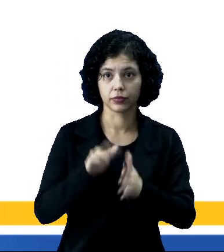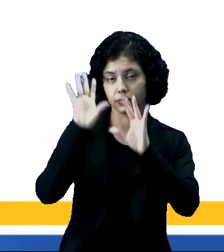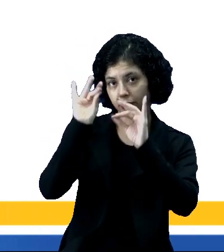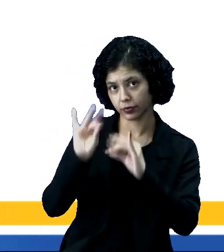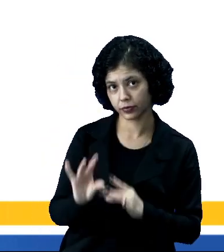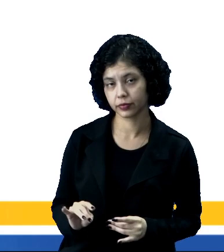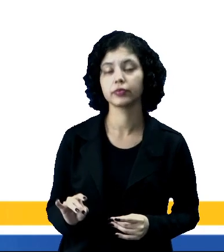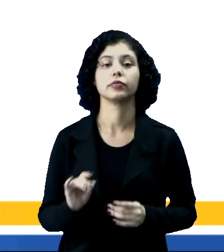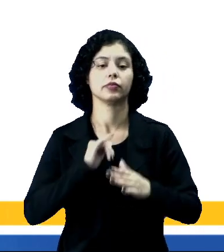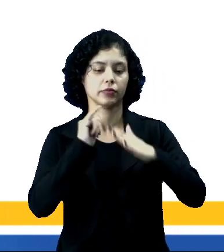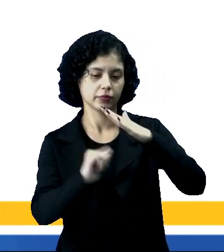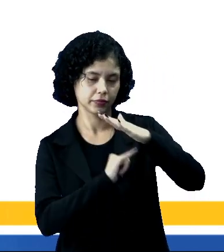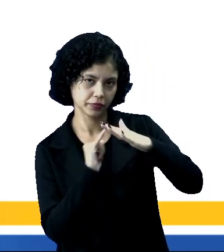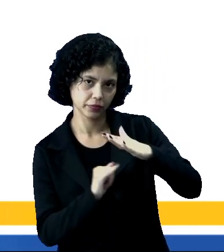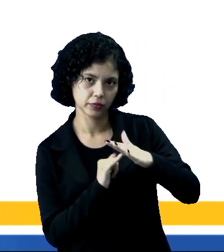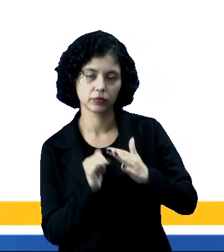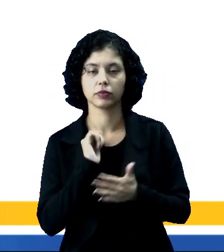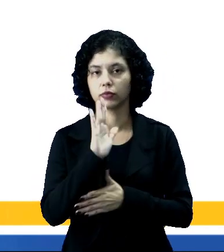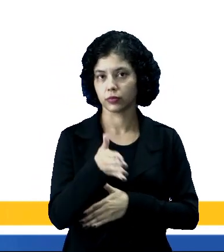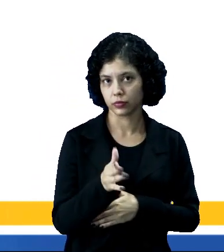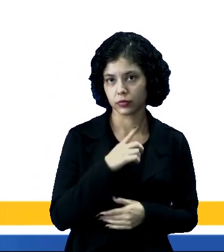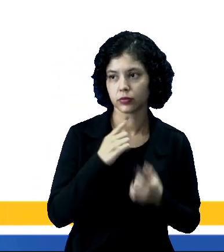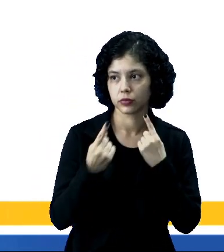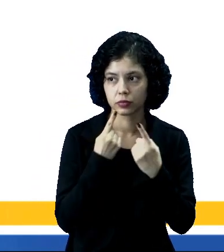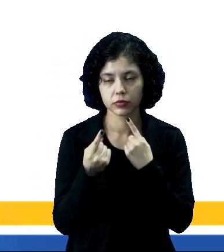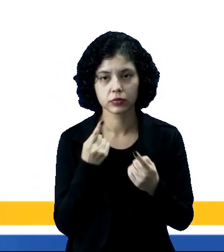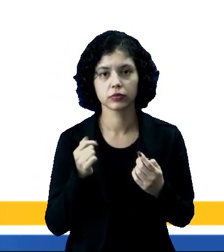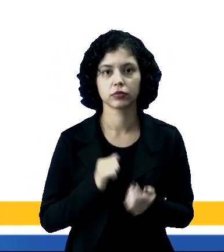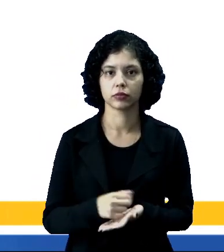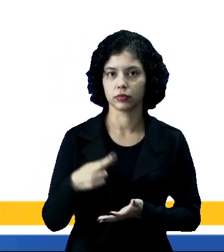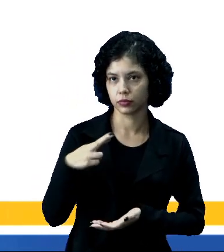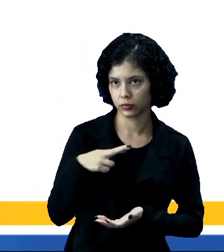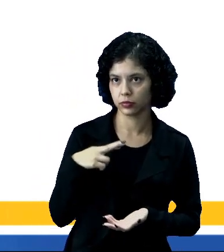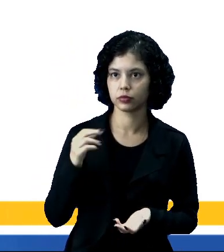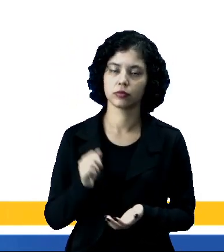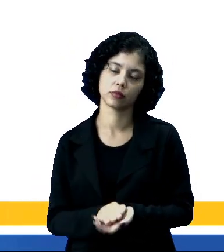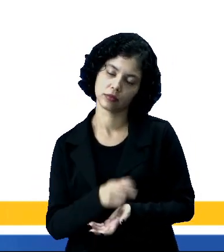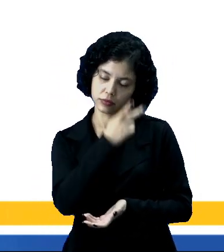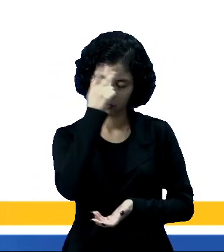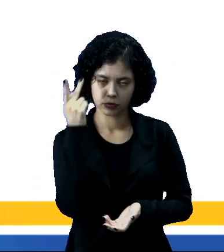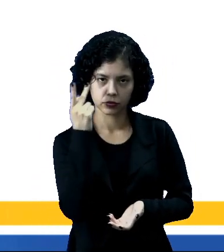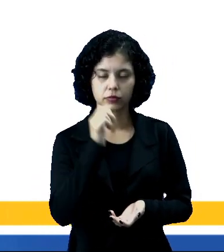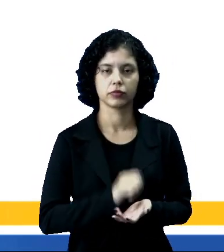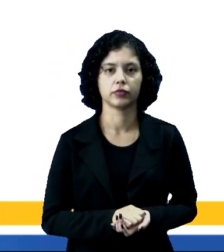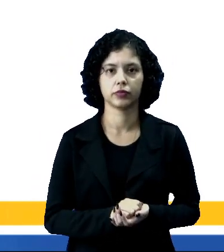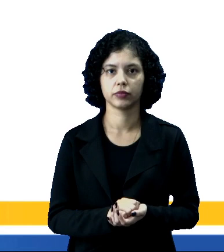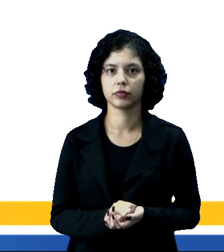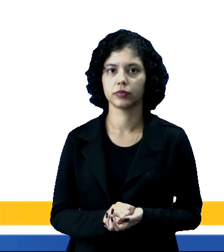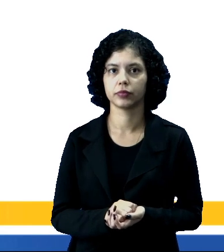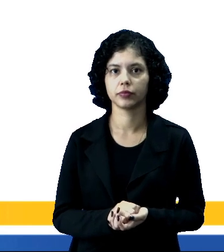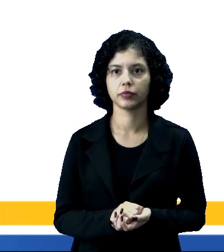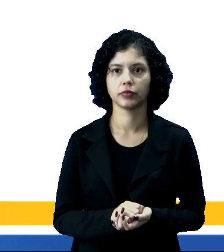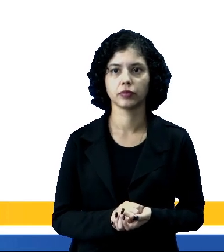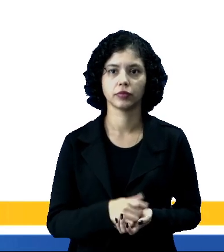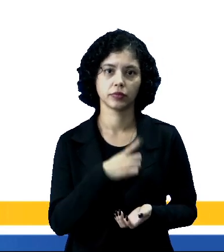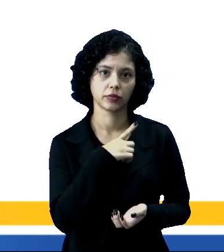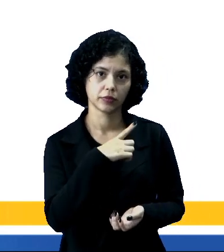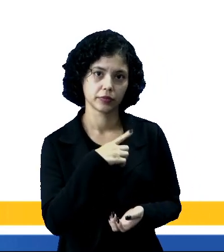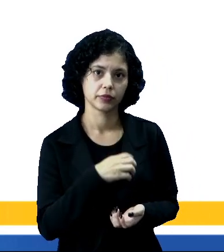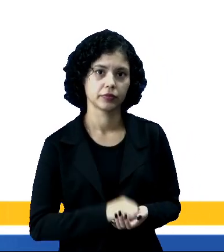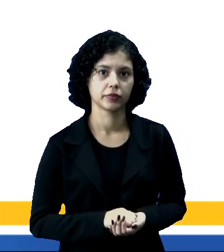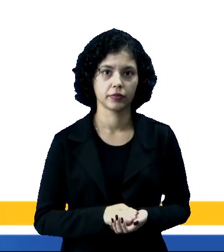ali da linguagem informal, né? Já que é um diálogo restrito aí e as pessoas do discurso, elas